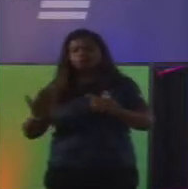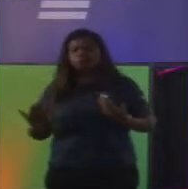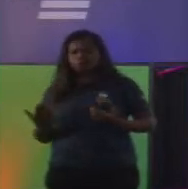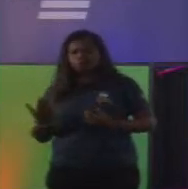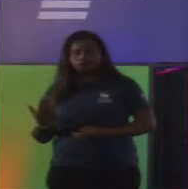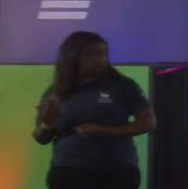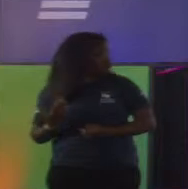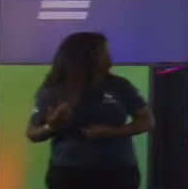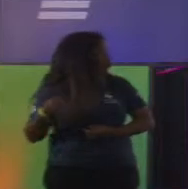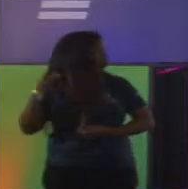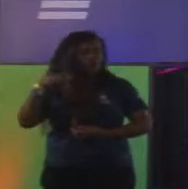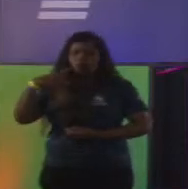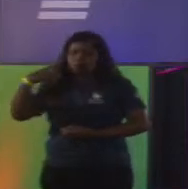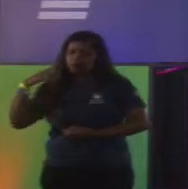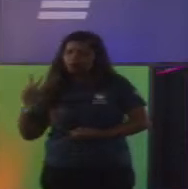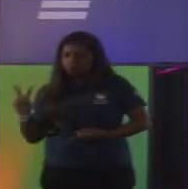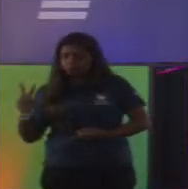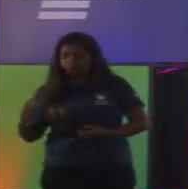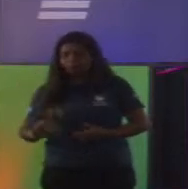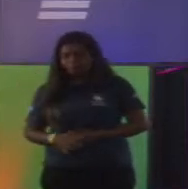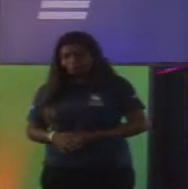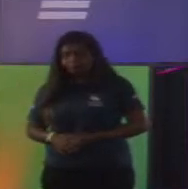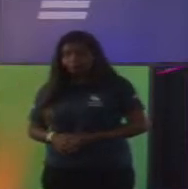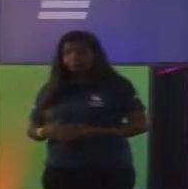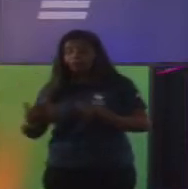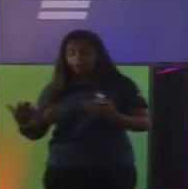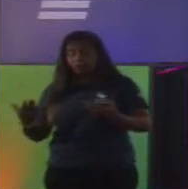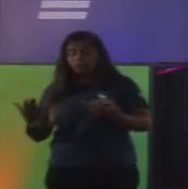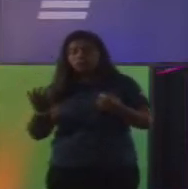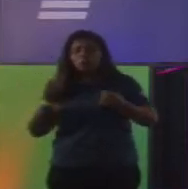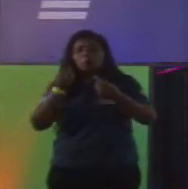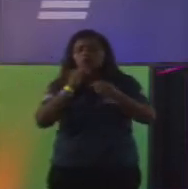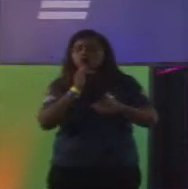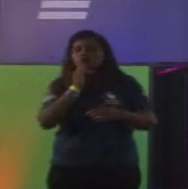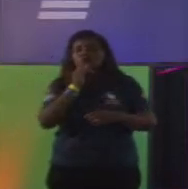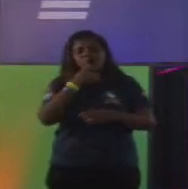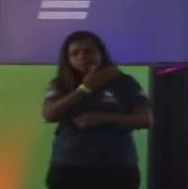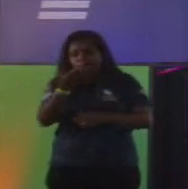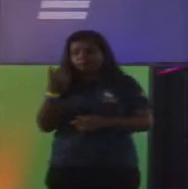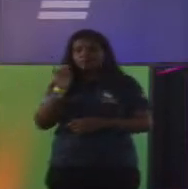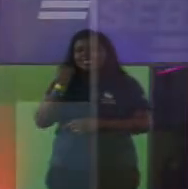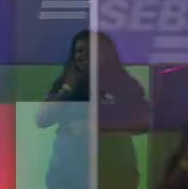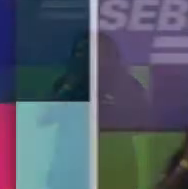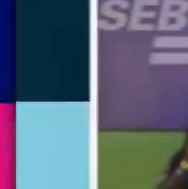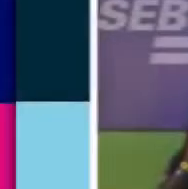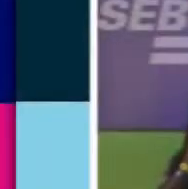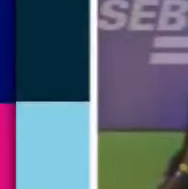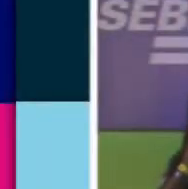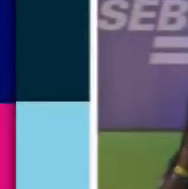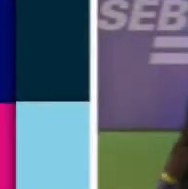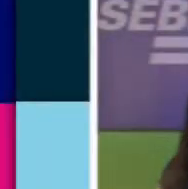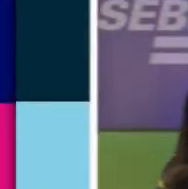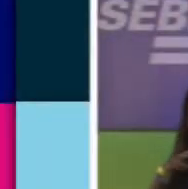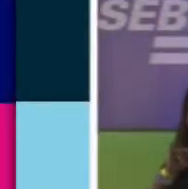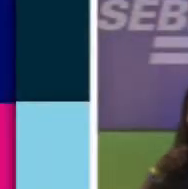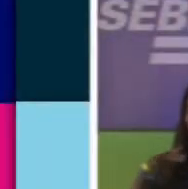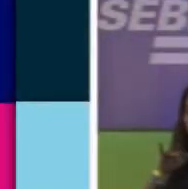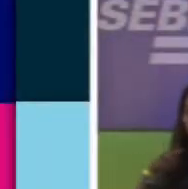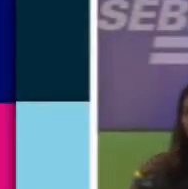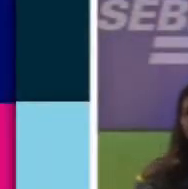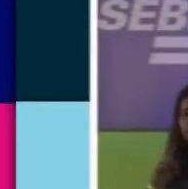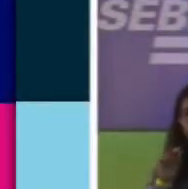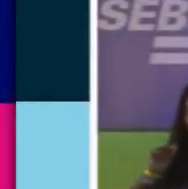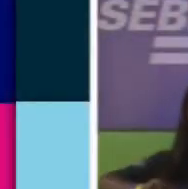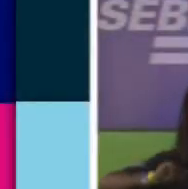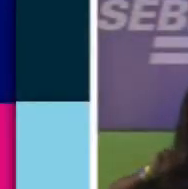simples possível que gere valor para alguém. Então, nesse caso que eu dei o exemplo para você da dental, o que era mínimo para ela? Cara, a